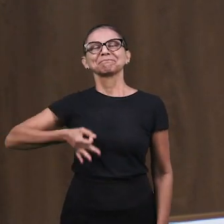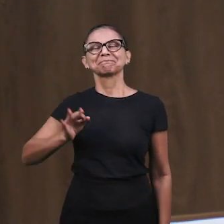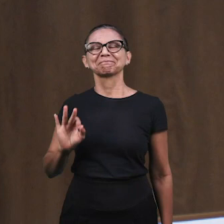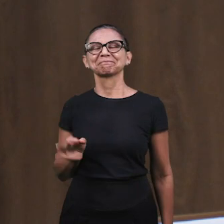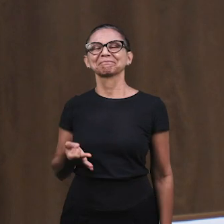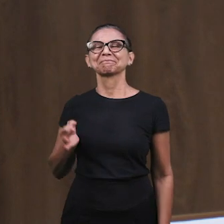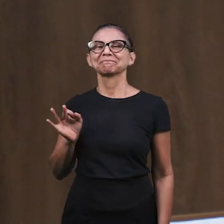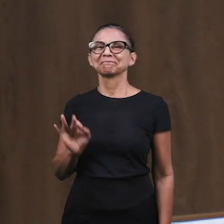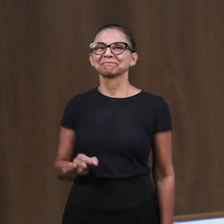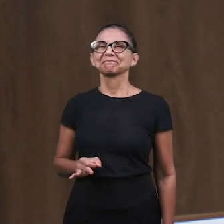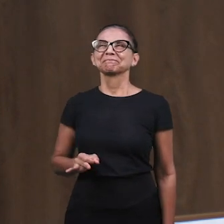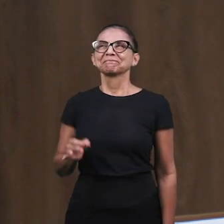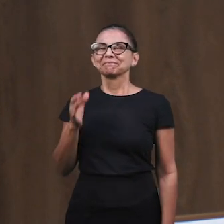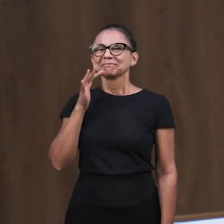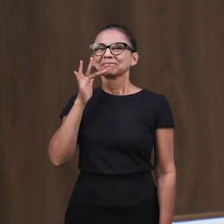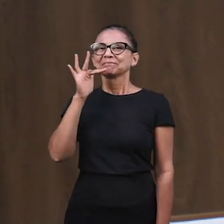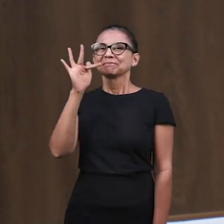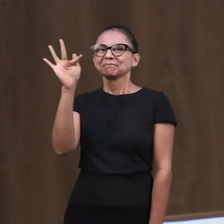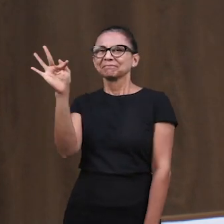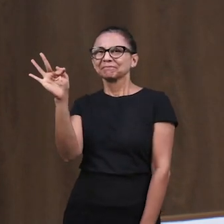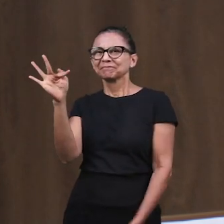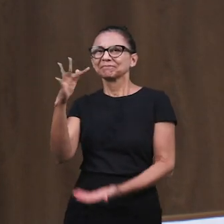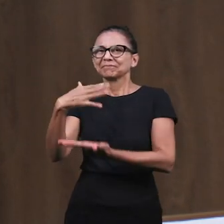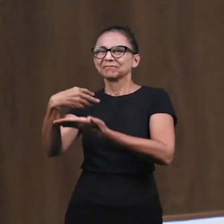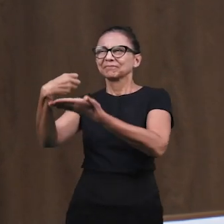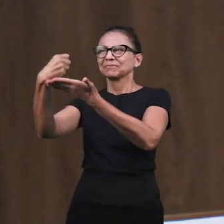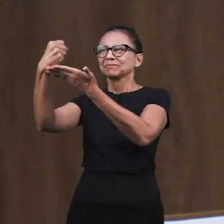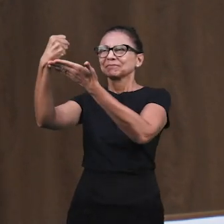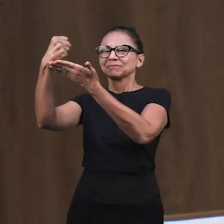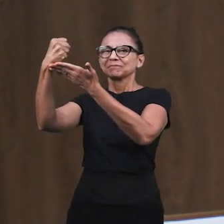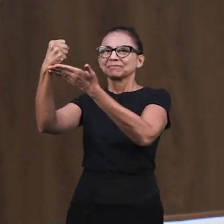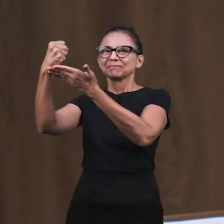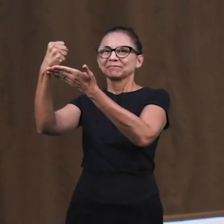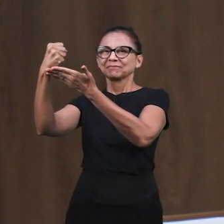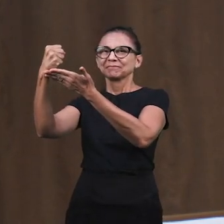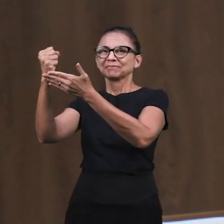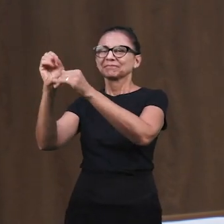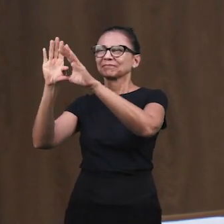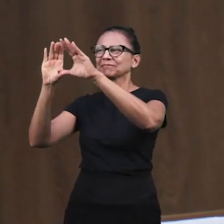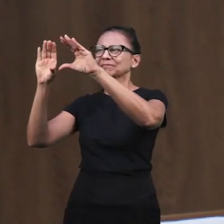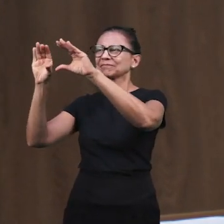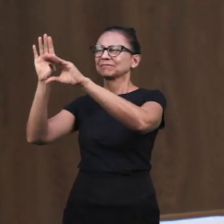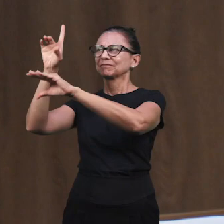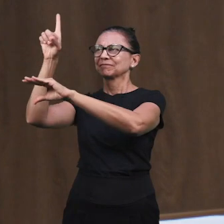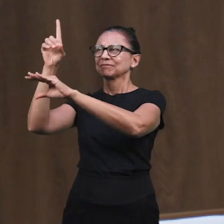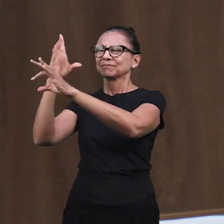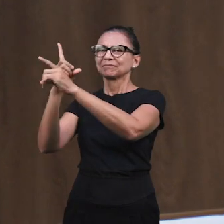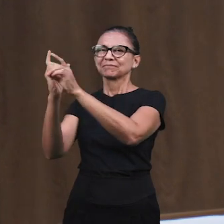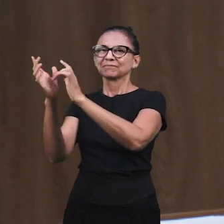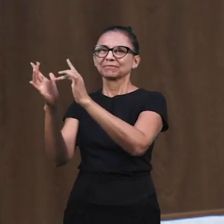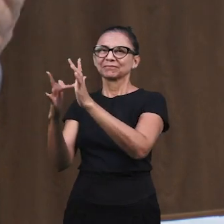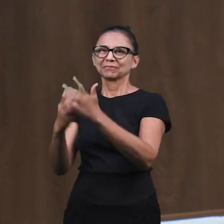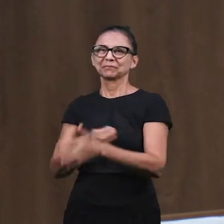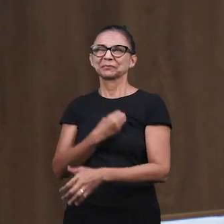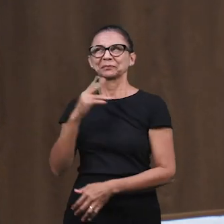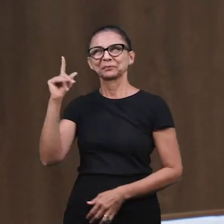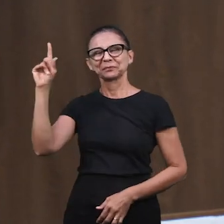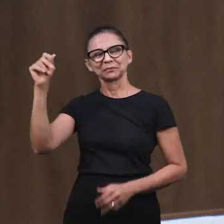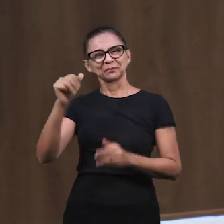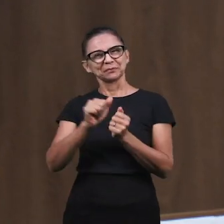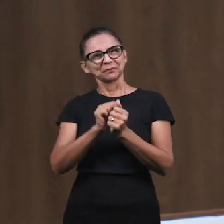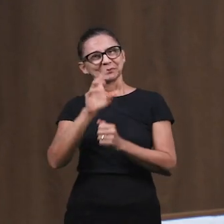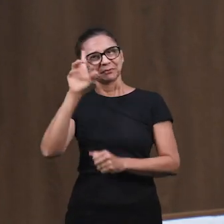de que vamos chegar naquele dia maravilhoso da volta de Jesus, ao encontro com o Senhor Jesus nas nuvens e vivermos a